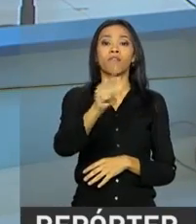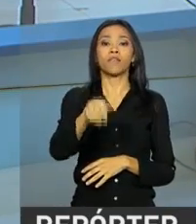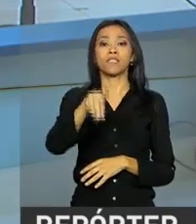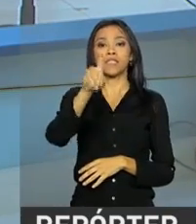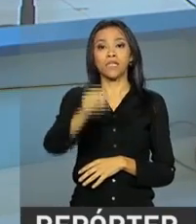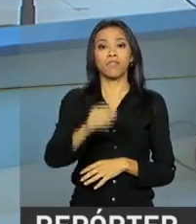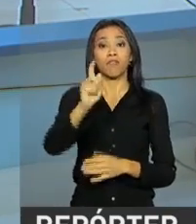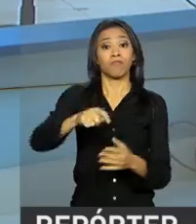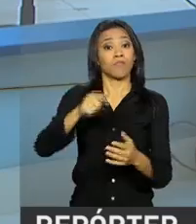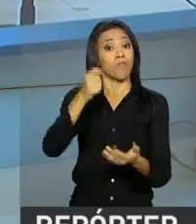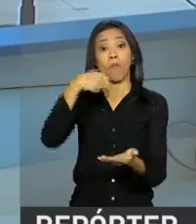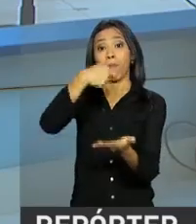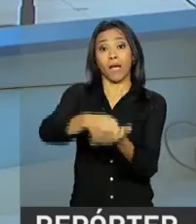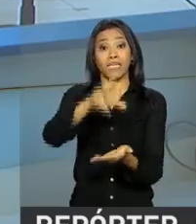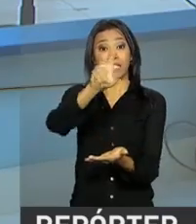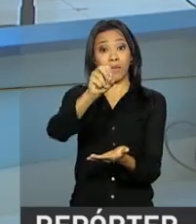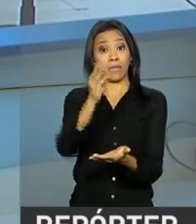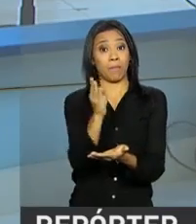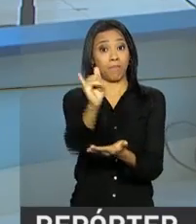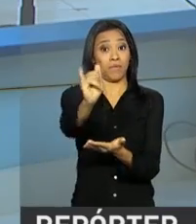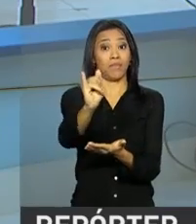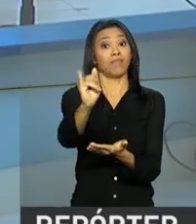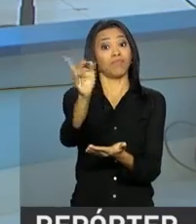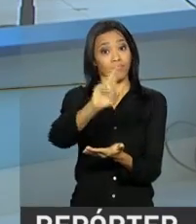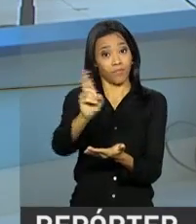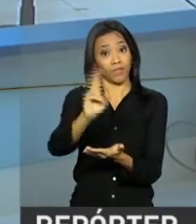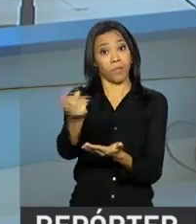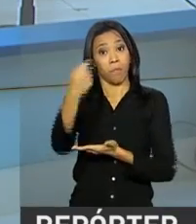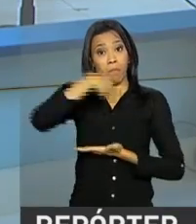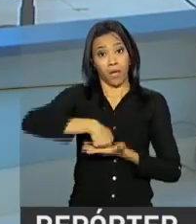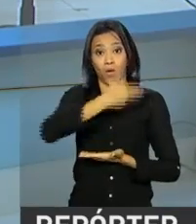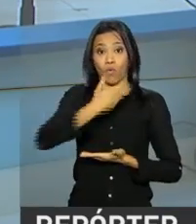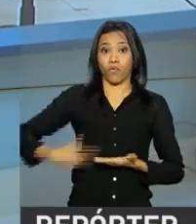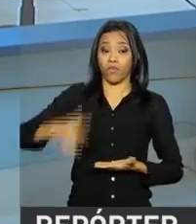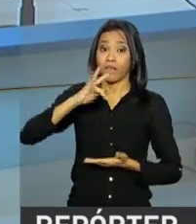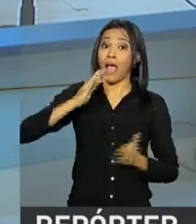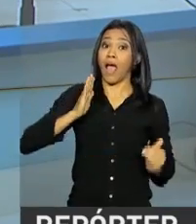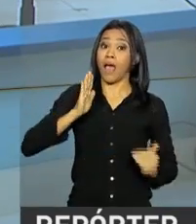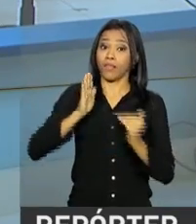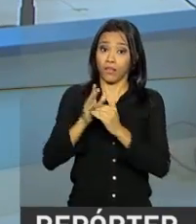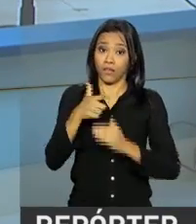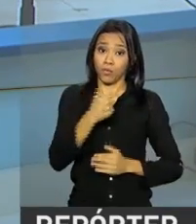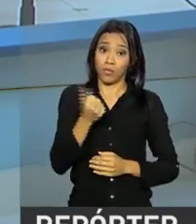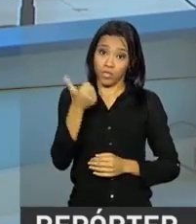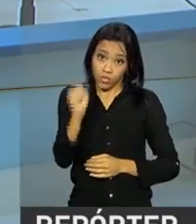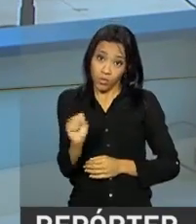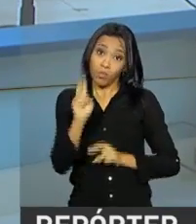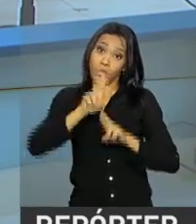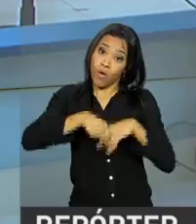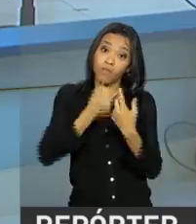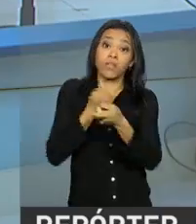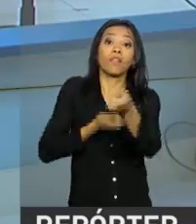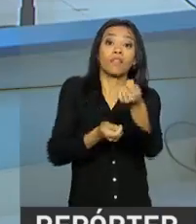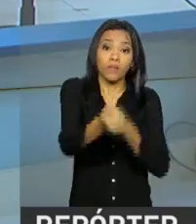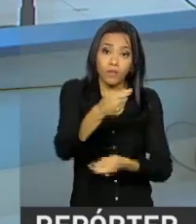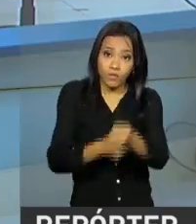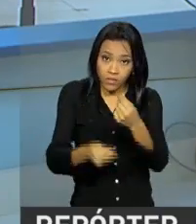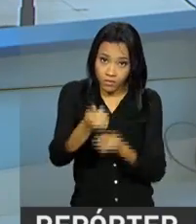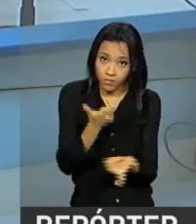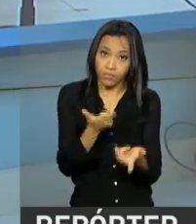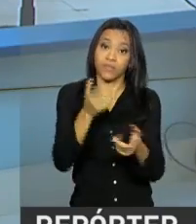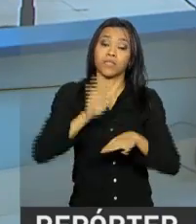de pagar cerca de 50 bilhões de reais ao governo federal até 2018 por conta da renegociação segundo